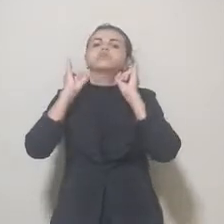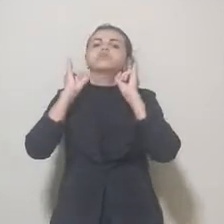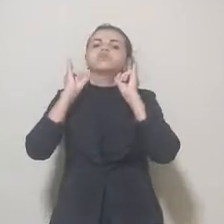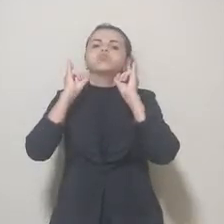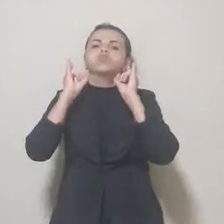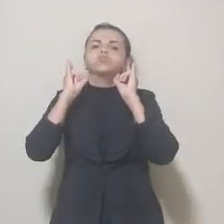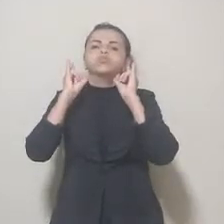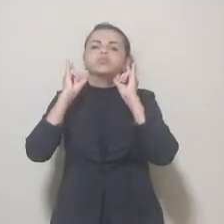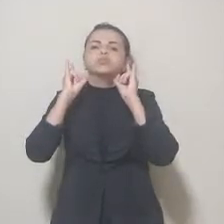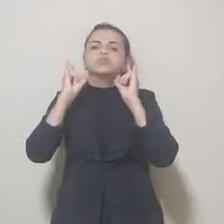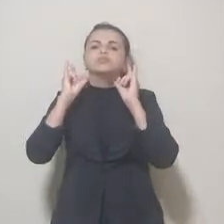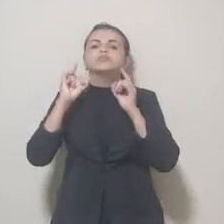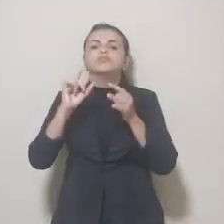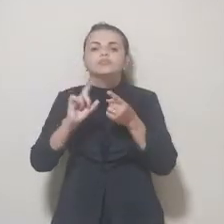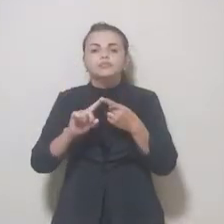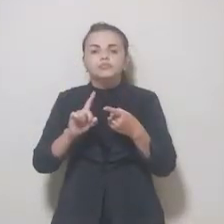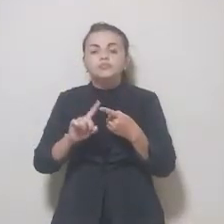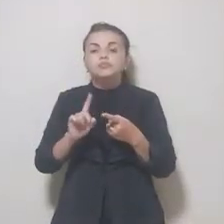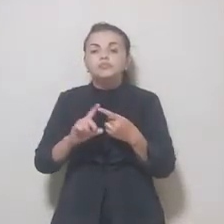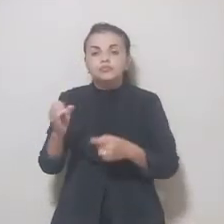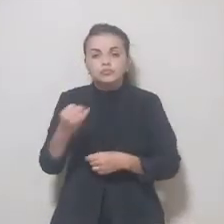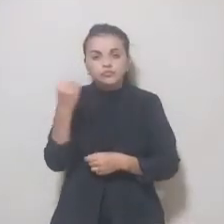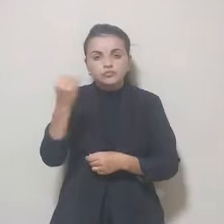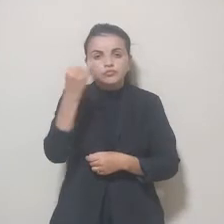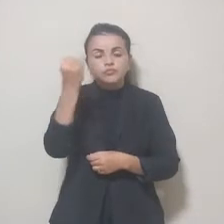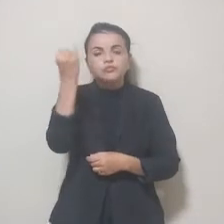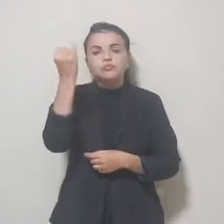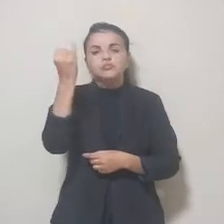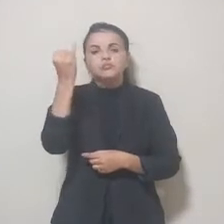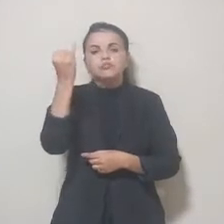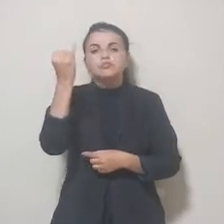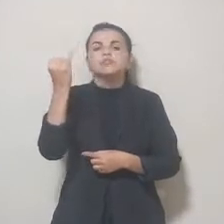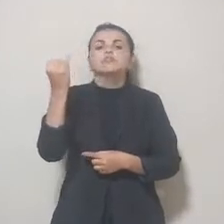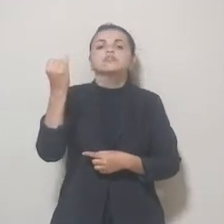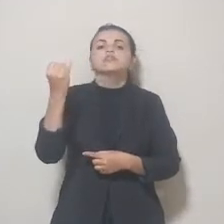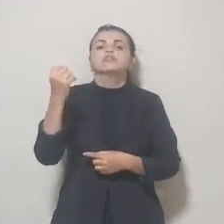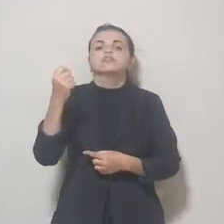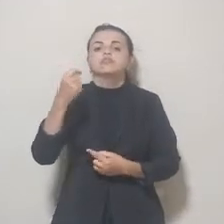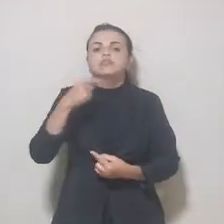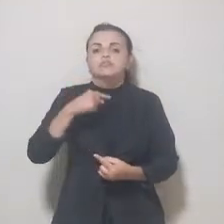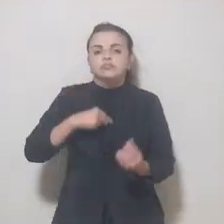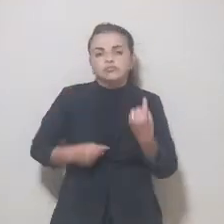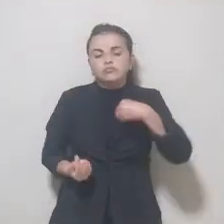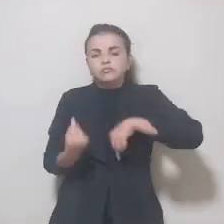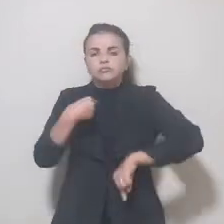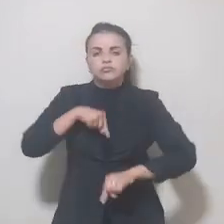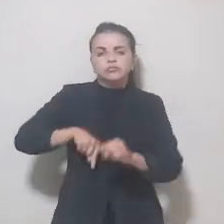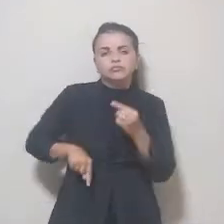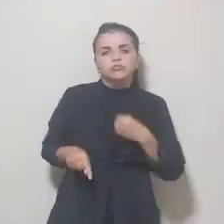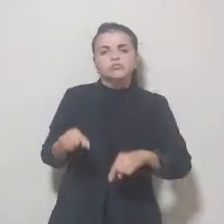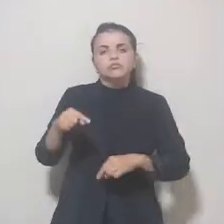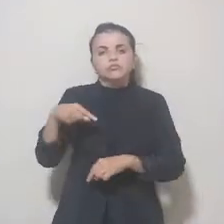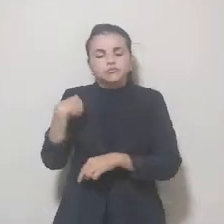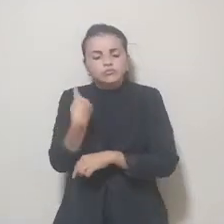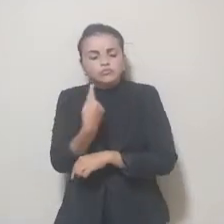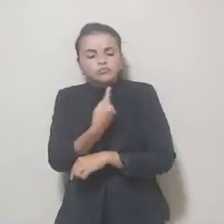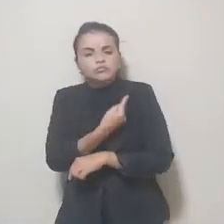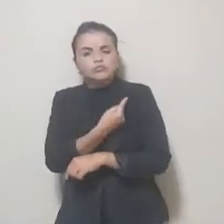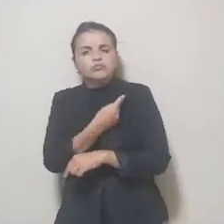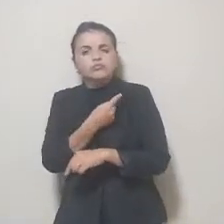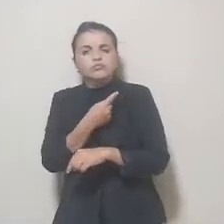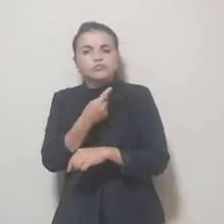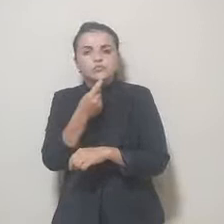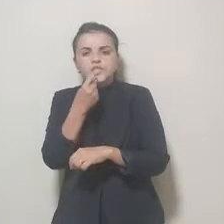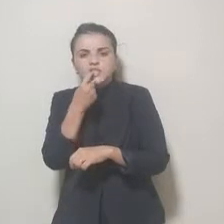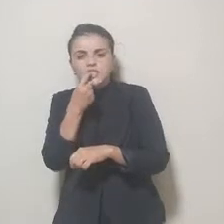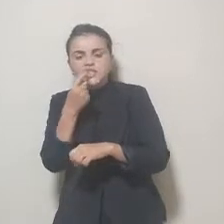paratireoide, uma das funções dela é o controle do metabolismo nos nossos ossos. Então, a gente tem aí que